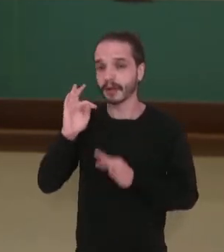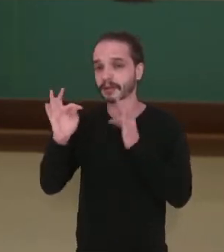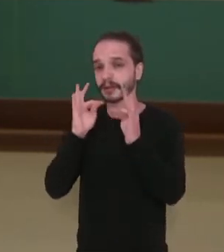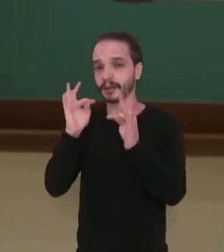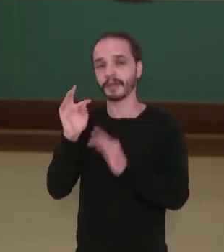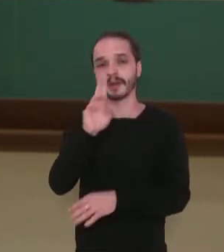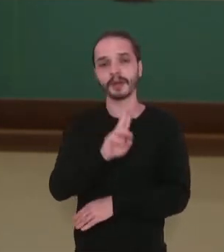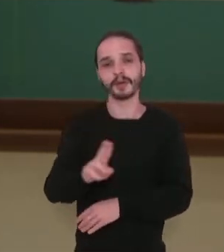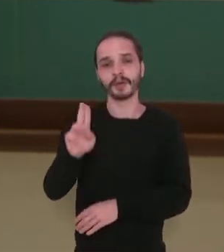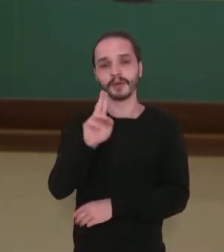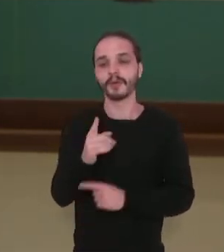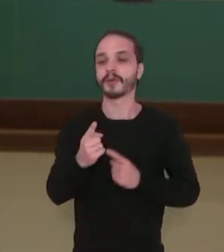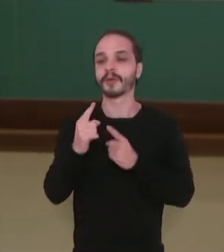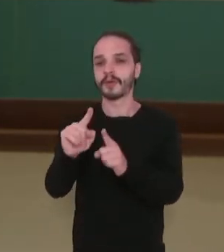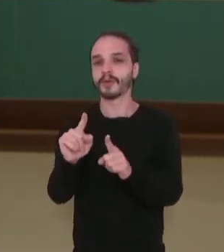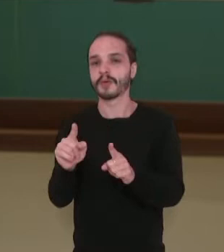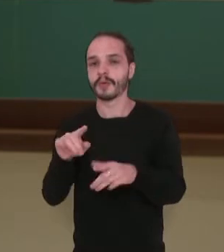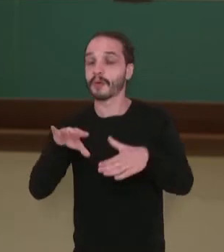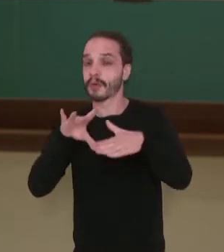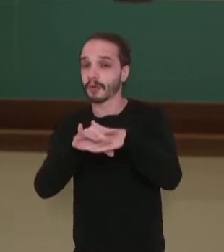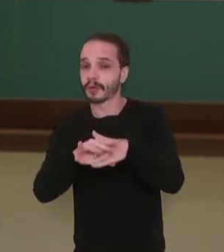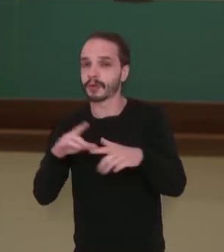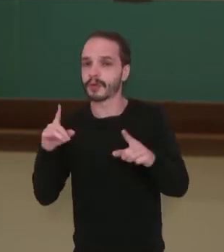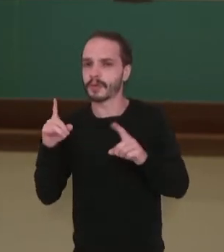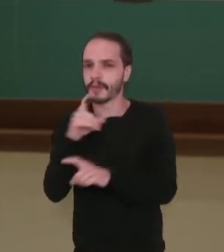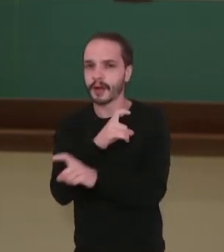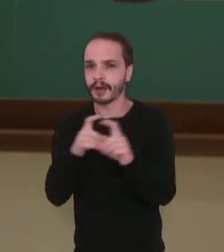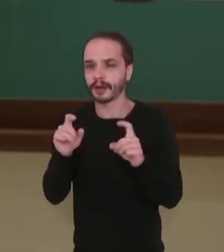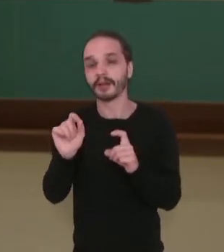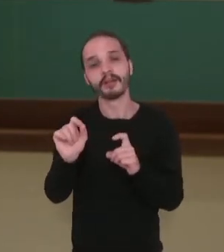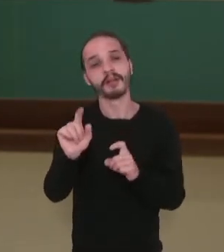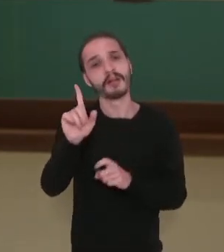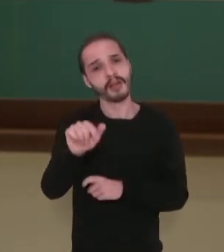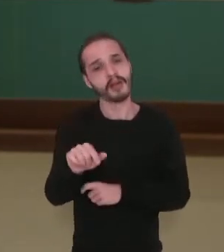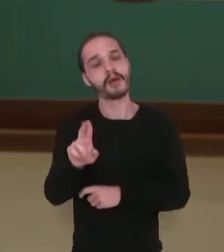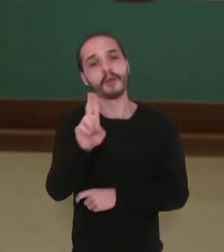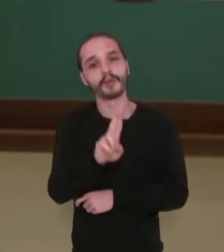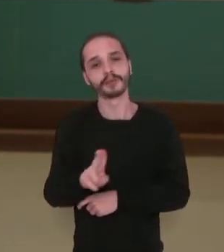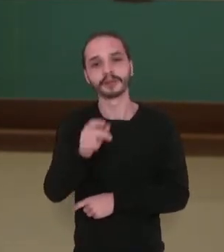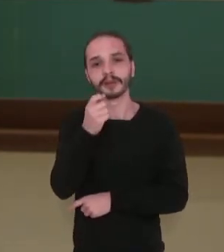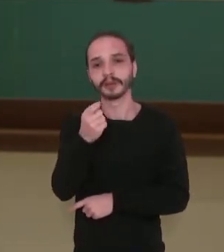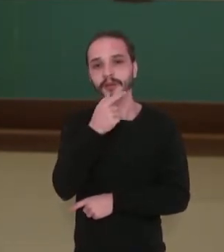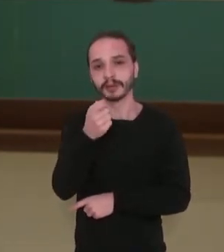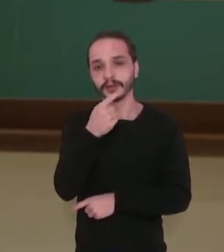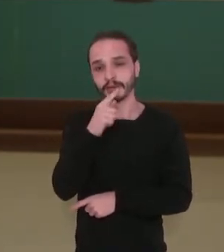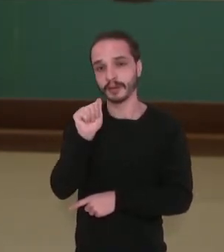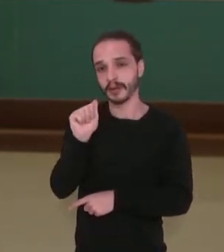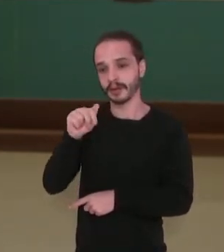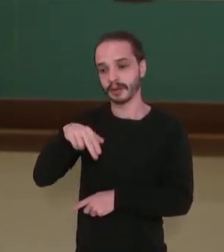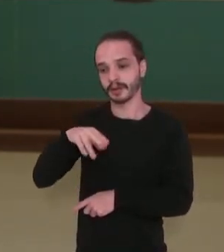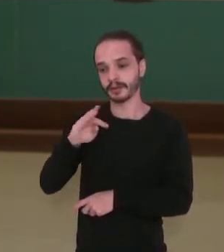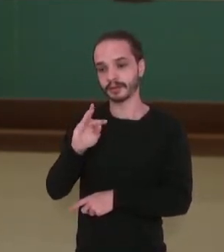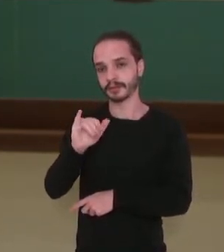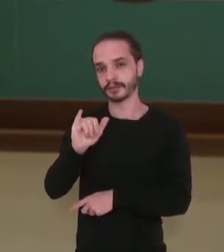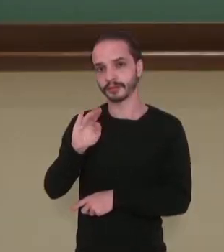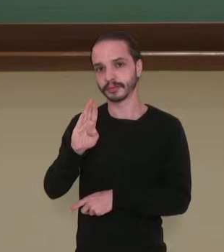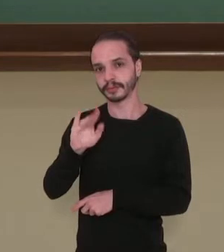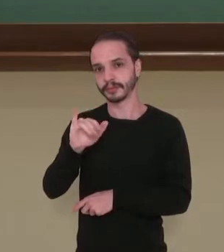utilizado contra as doenças causadas por bactérias é o uso de antibióticos. Mas ó, professora, quer te contar uma